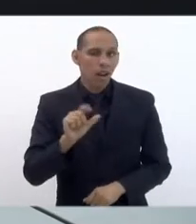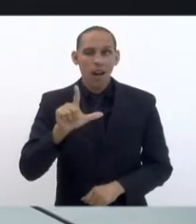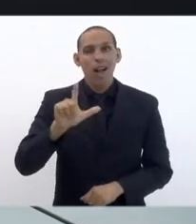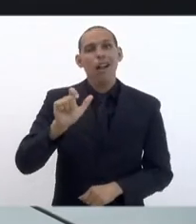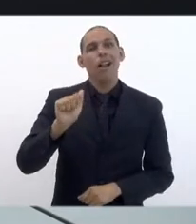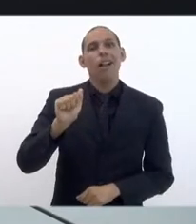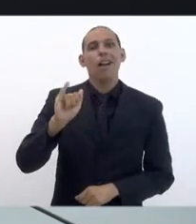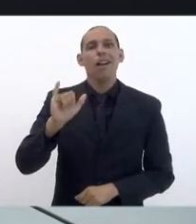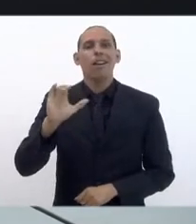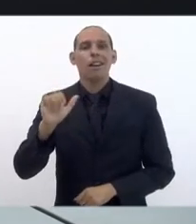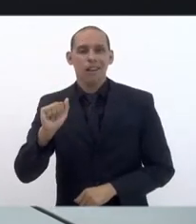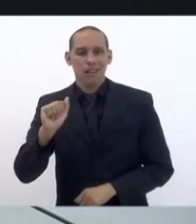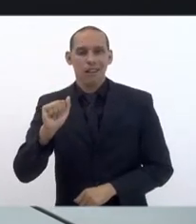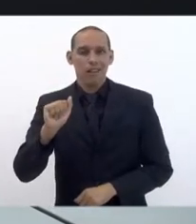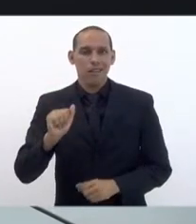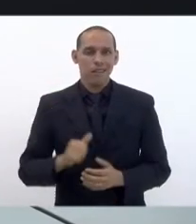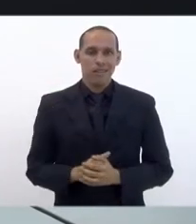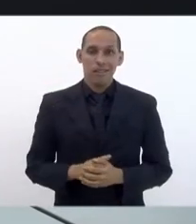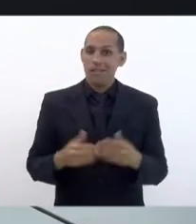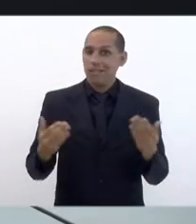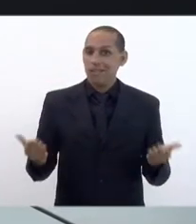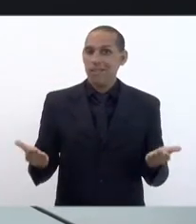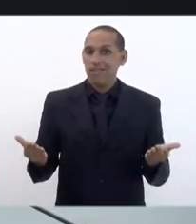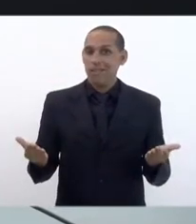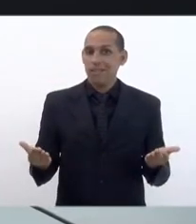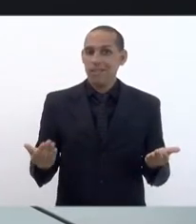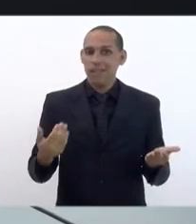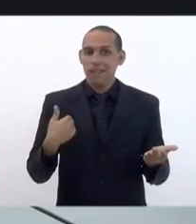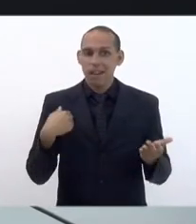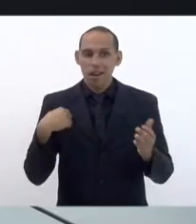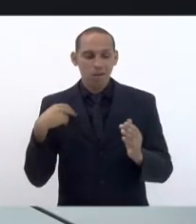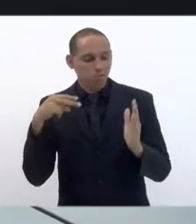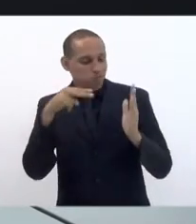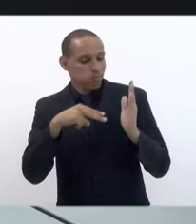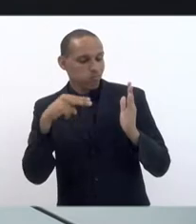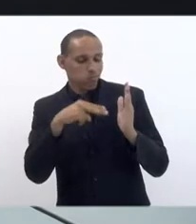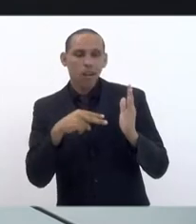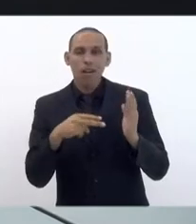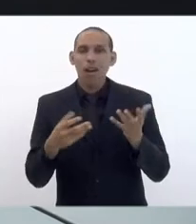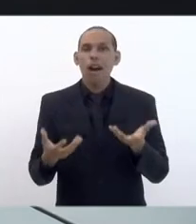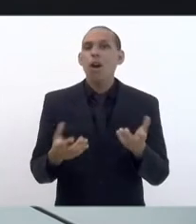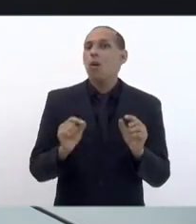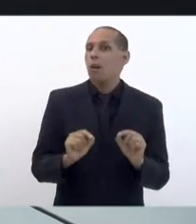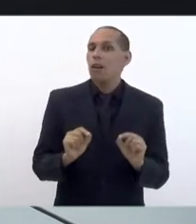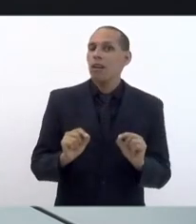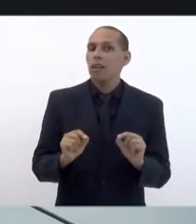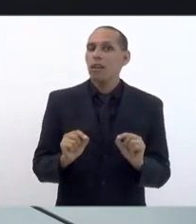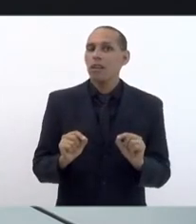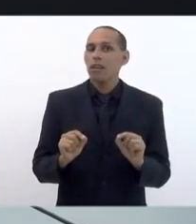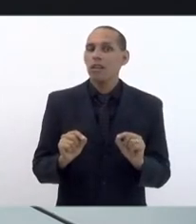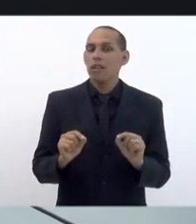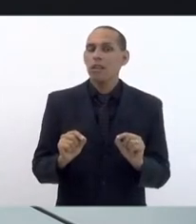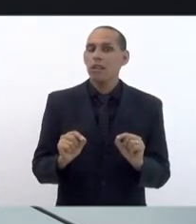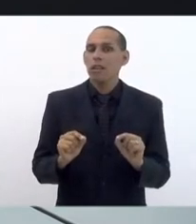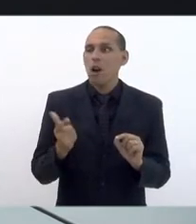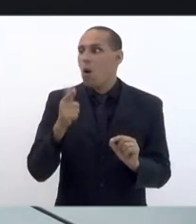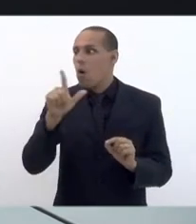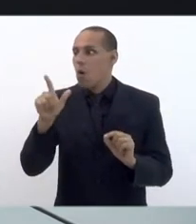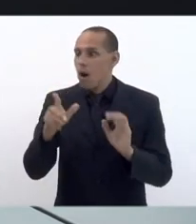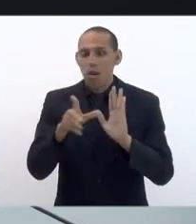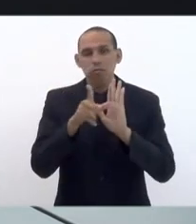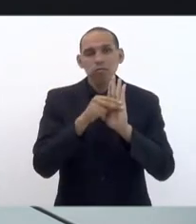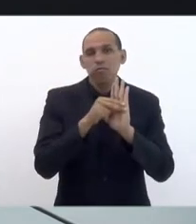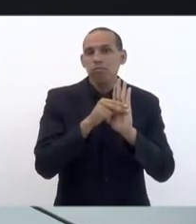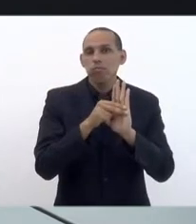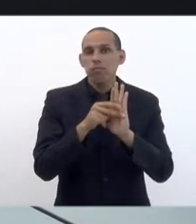laica. Então, eu fiquei aqui querendo olhar o que estava dizendo as outras emendas.